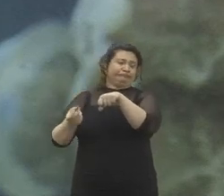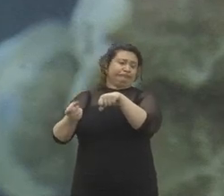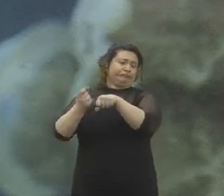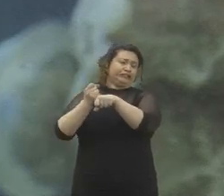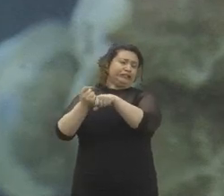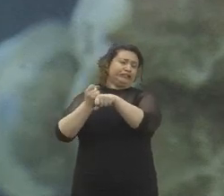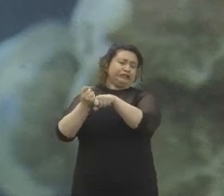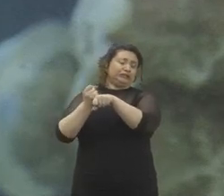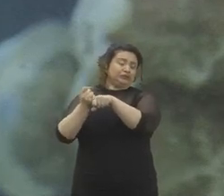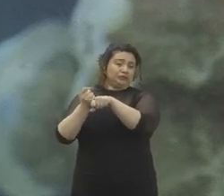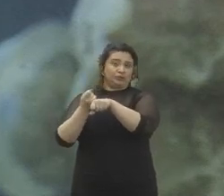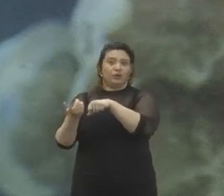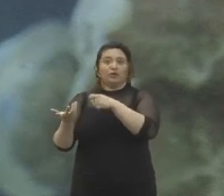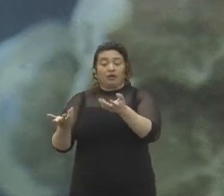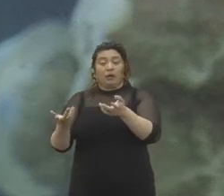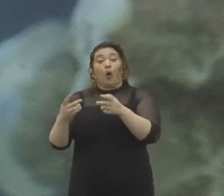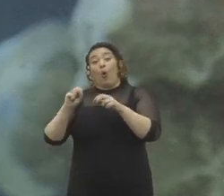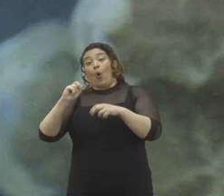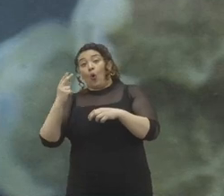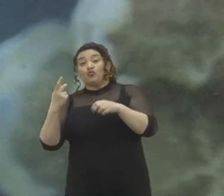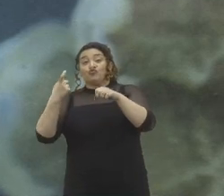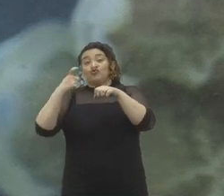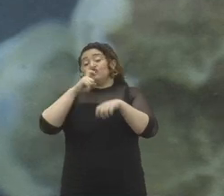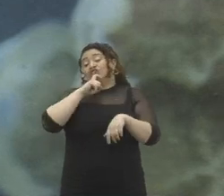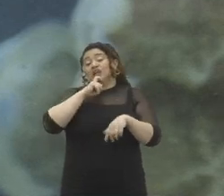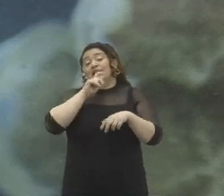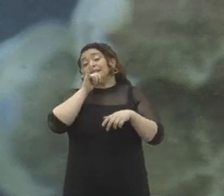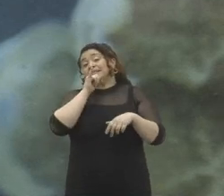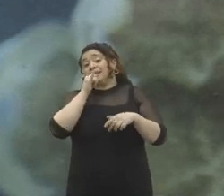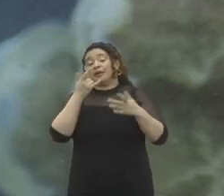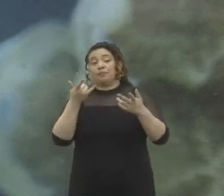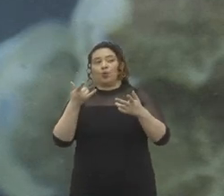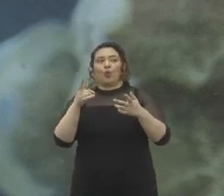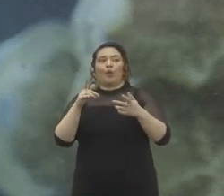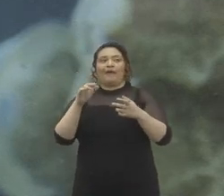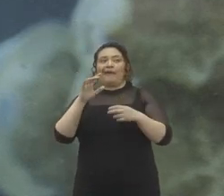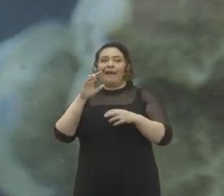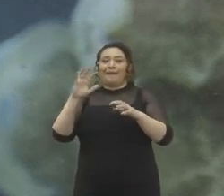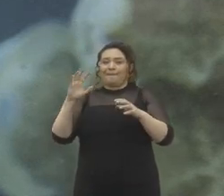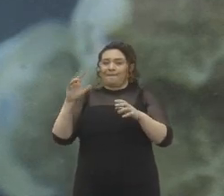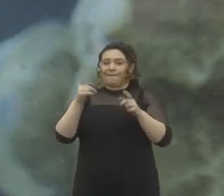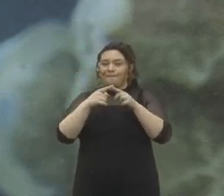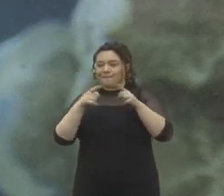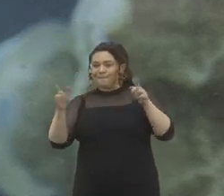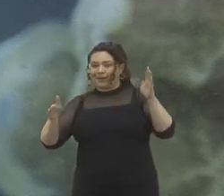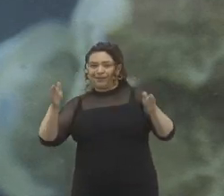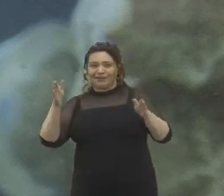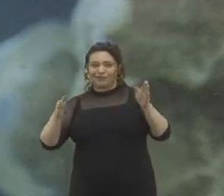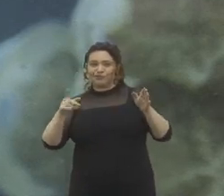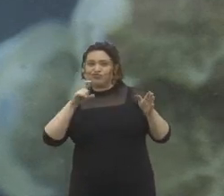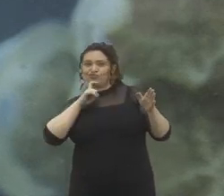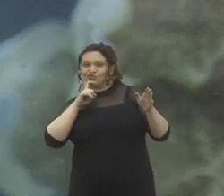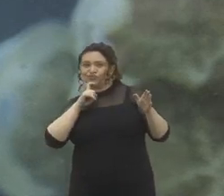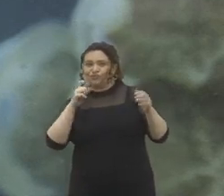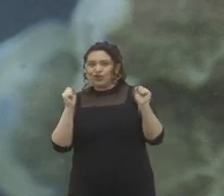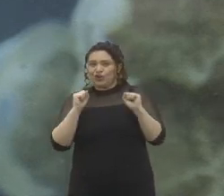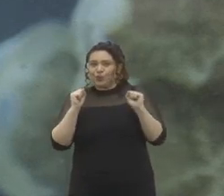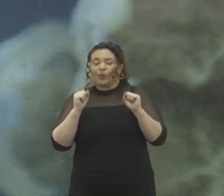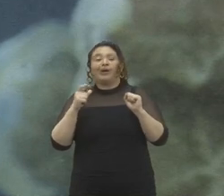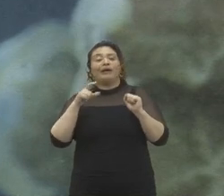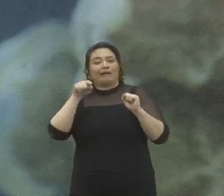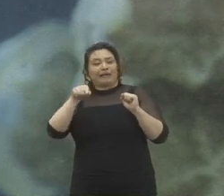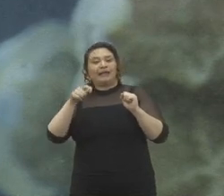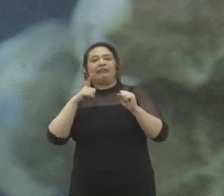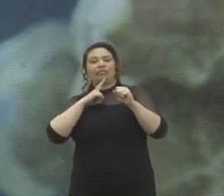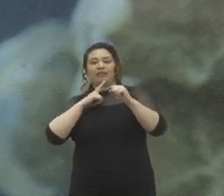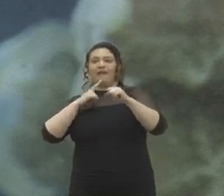que durante o inverno eh eles se renovavam e havia até o acúmulo de neve em cima